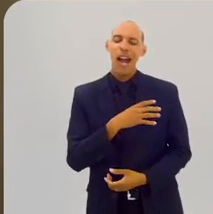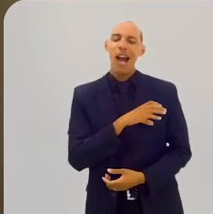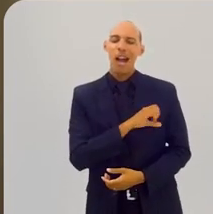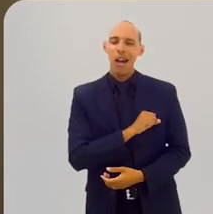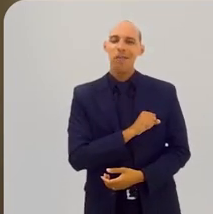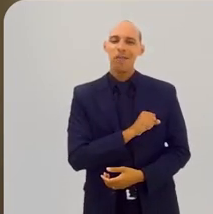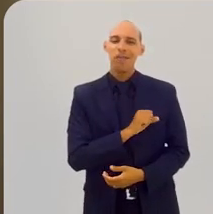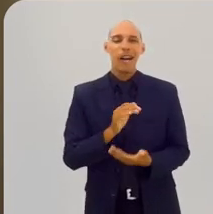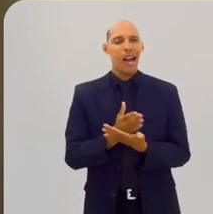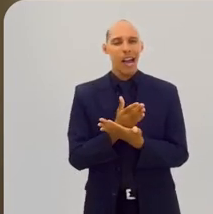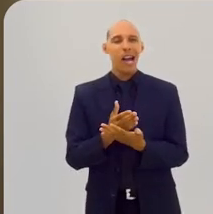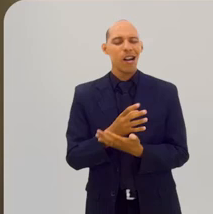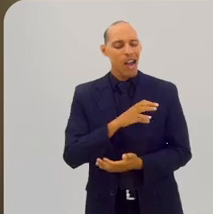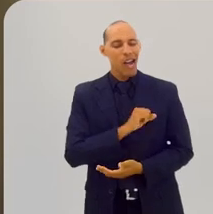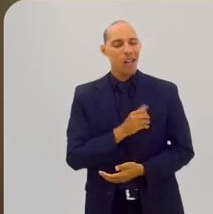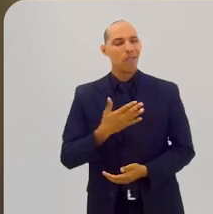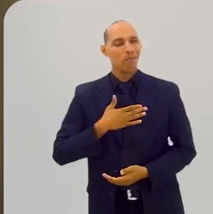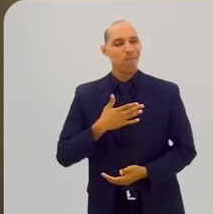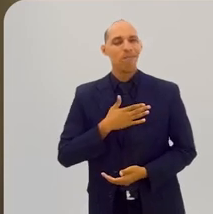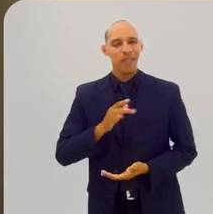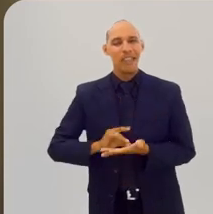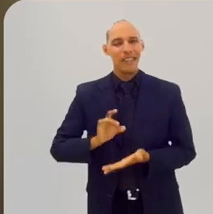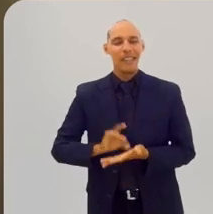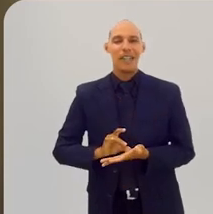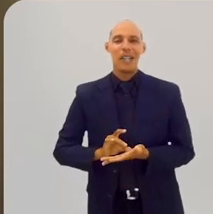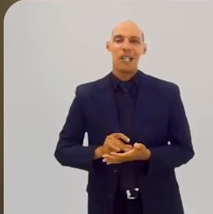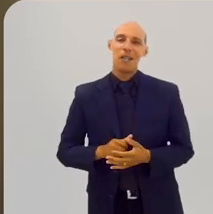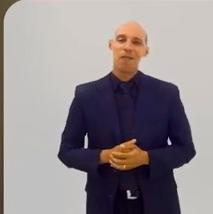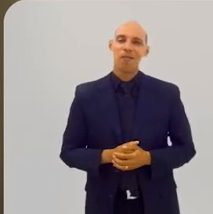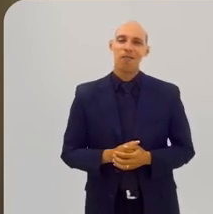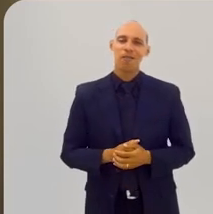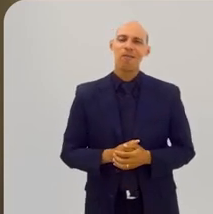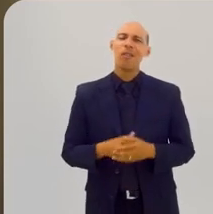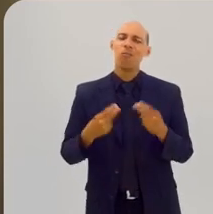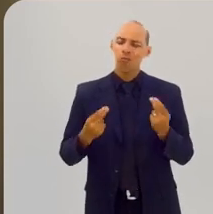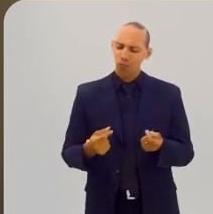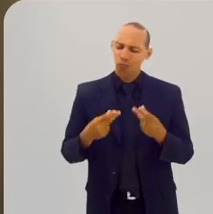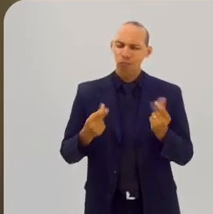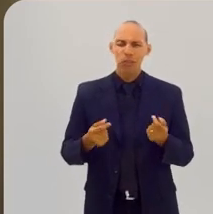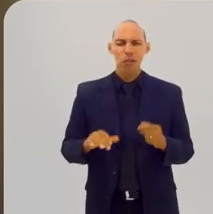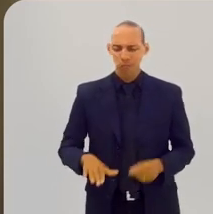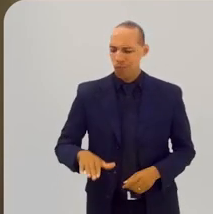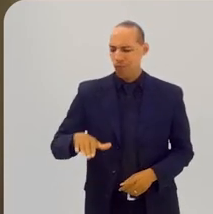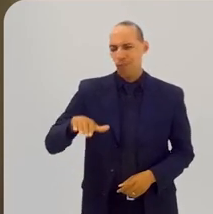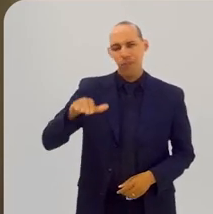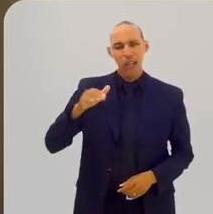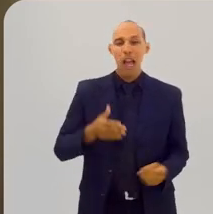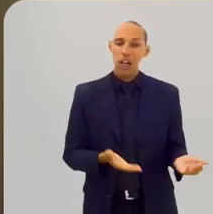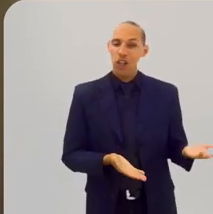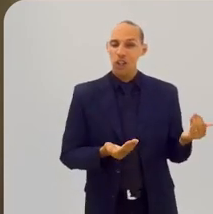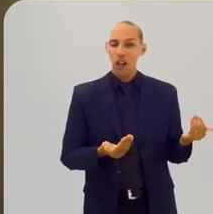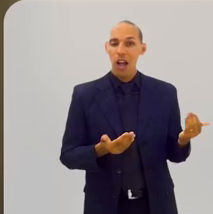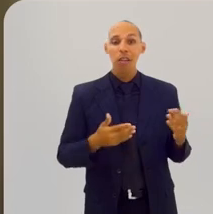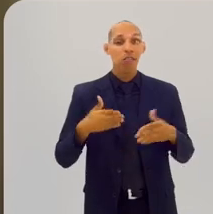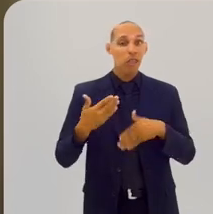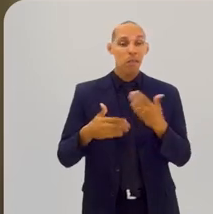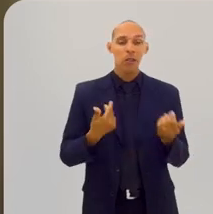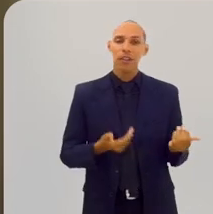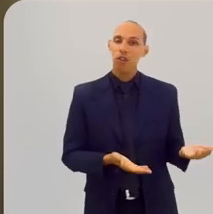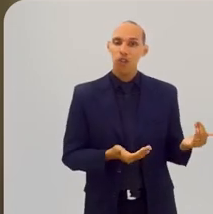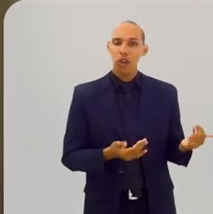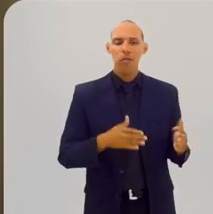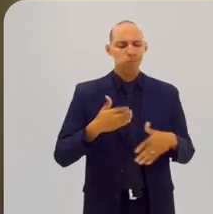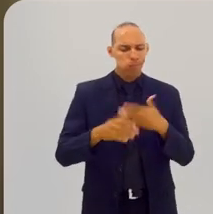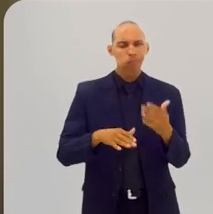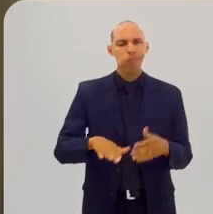amado por algumas professores Amado mesmo de verdade e isso durou até a minha adolescência alguns professores e